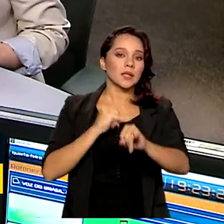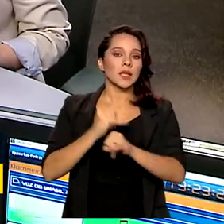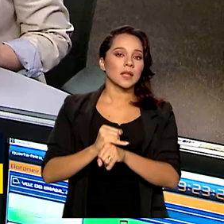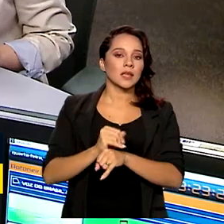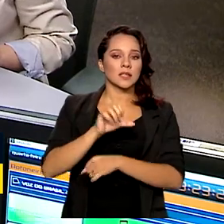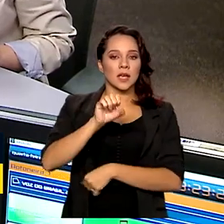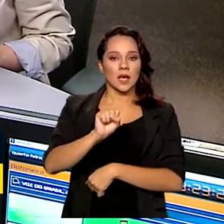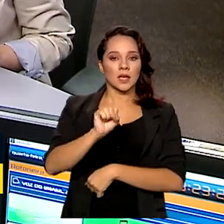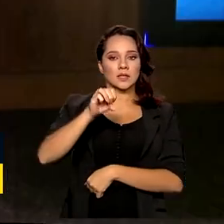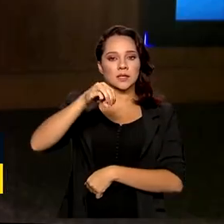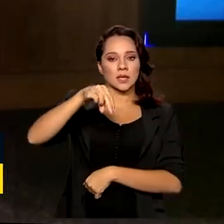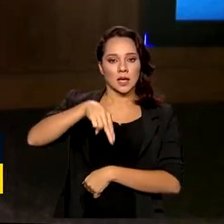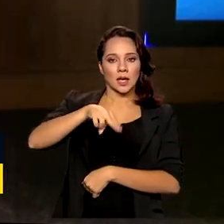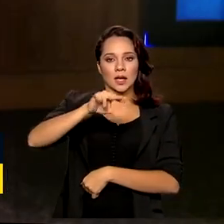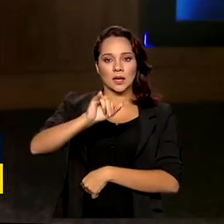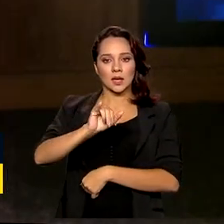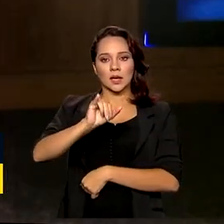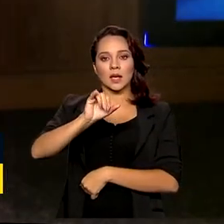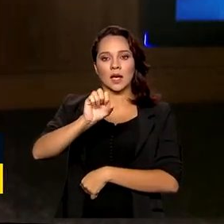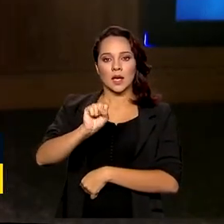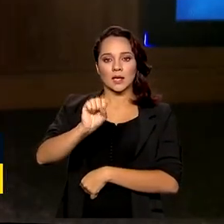em